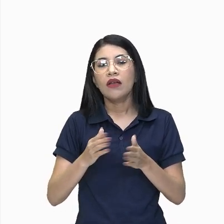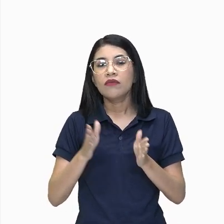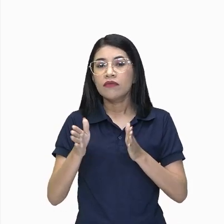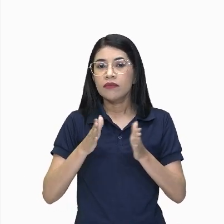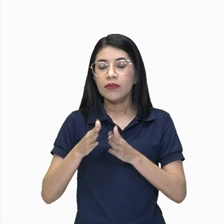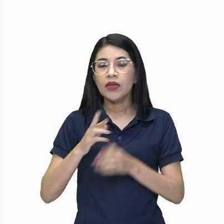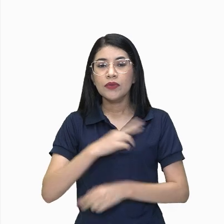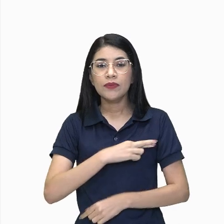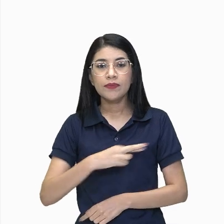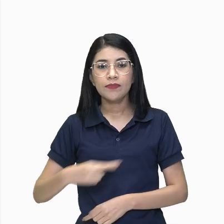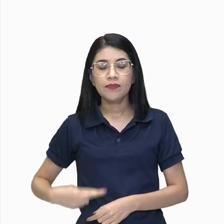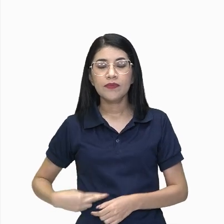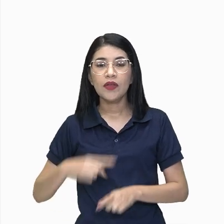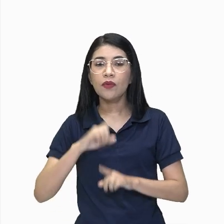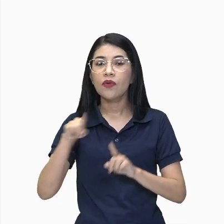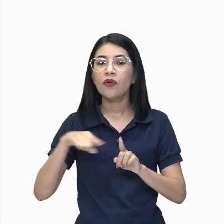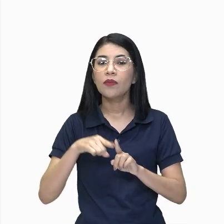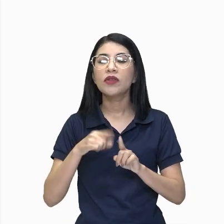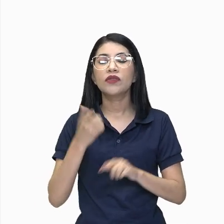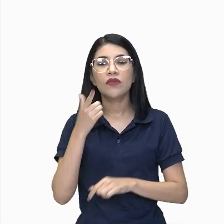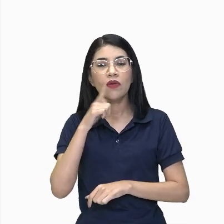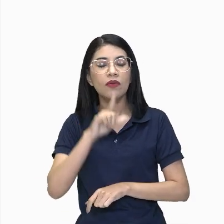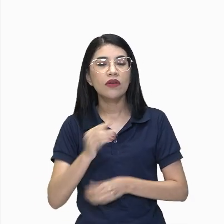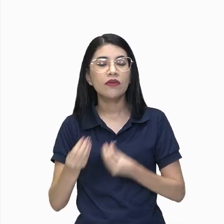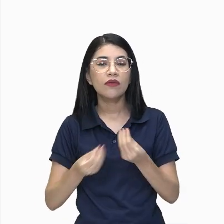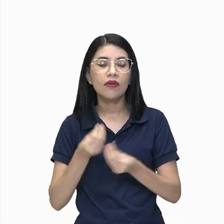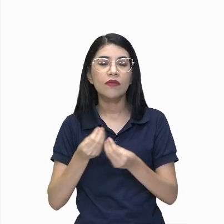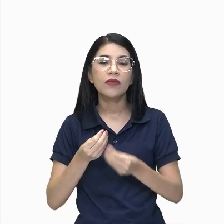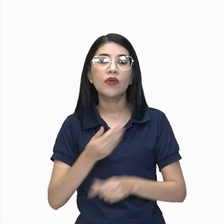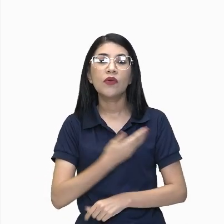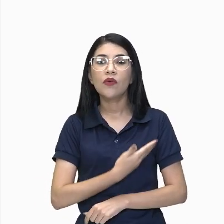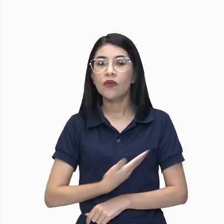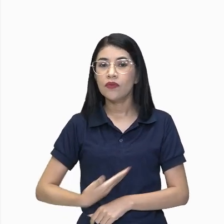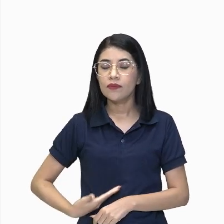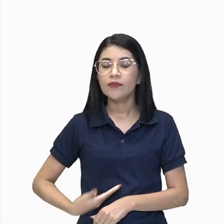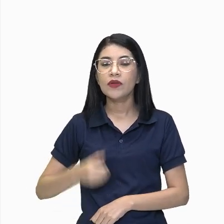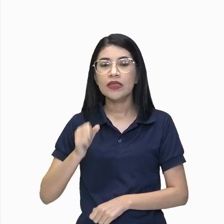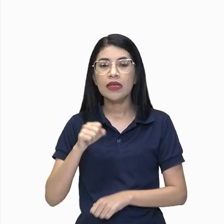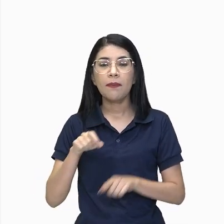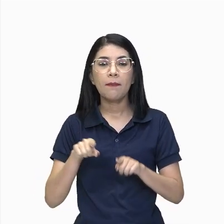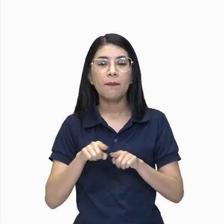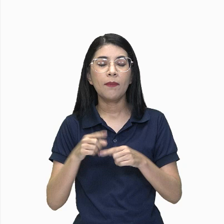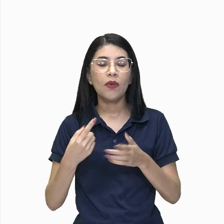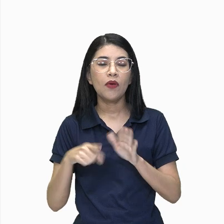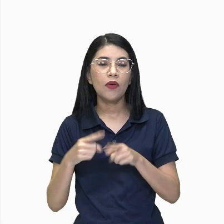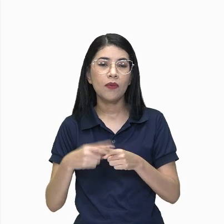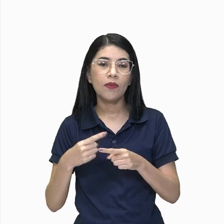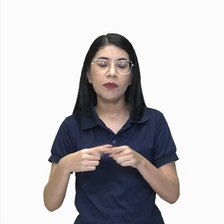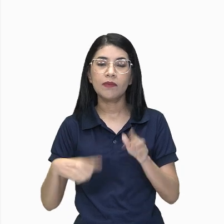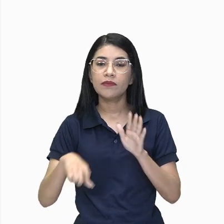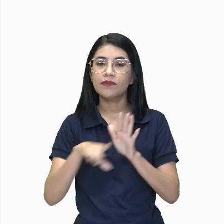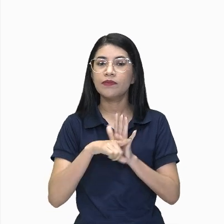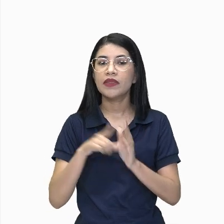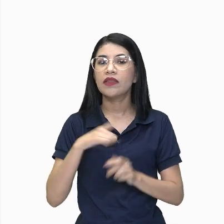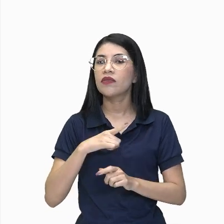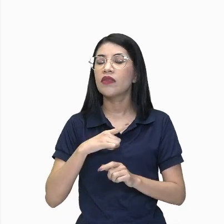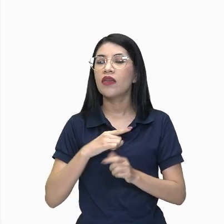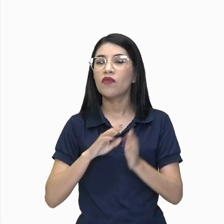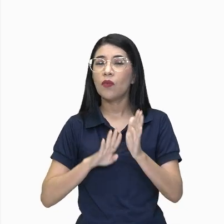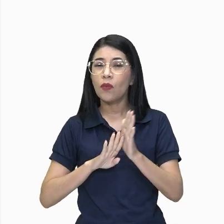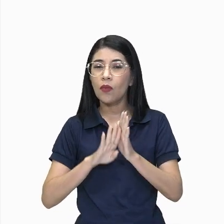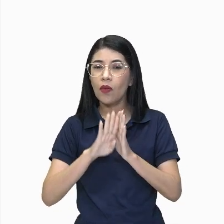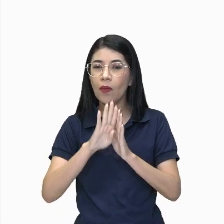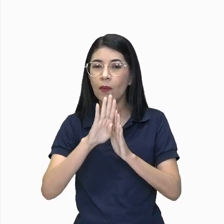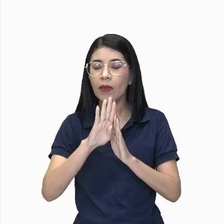republicano. Esse objetivo foi alcançado pelo governo, pois esta lei provocou o aumento significativo